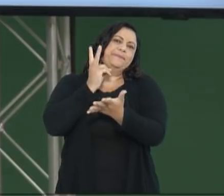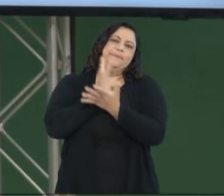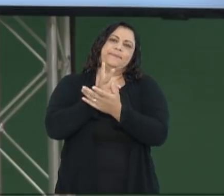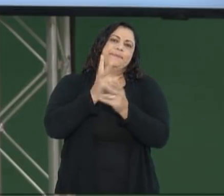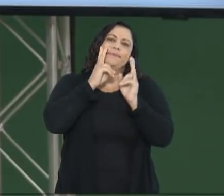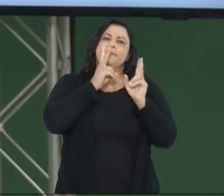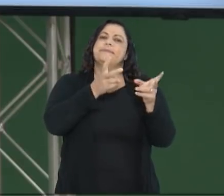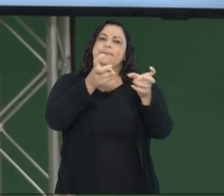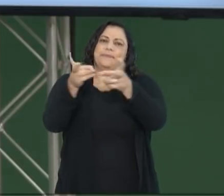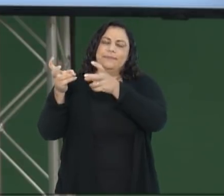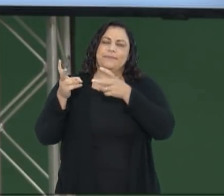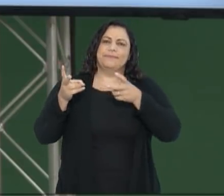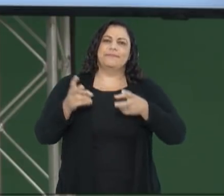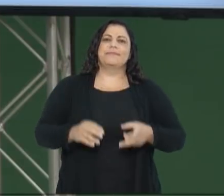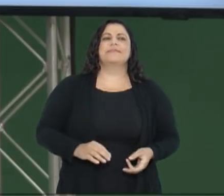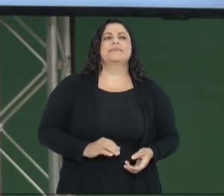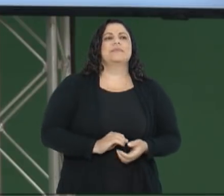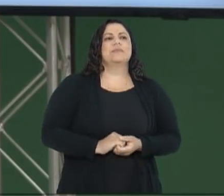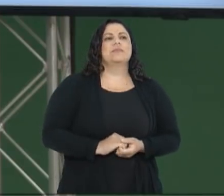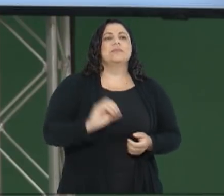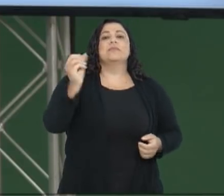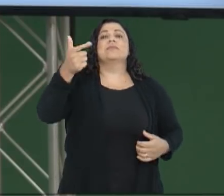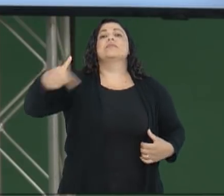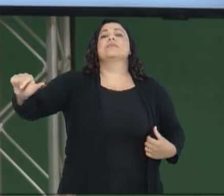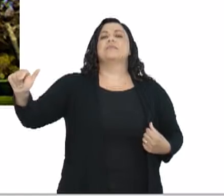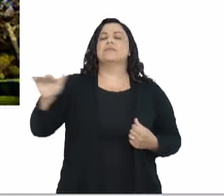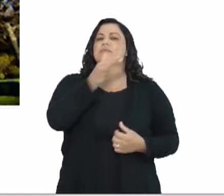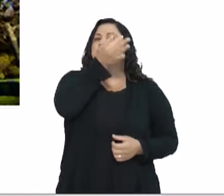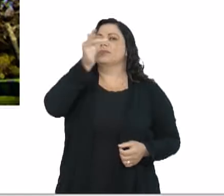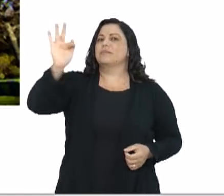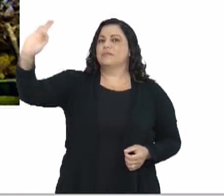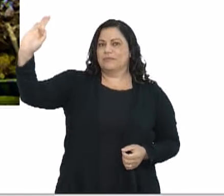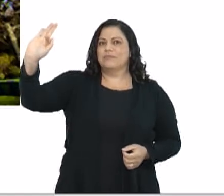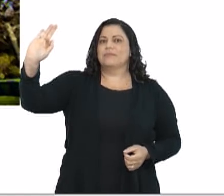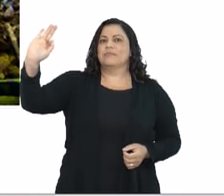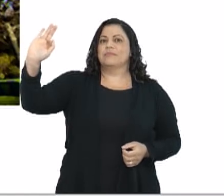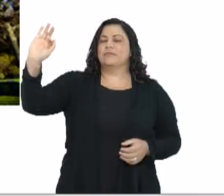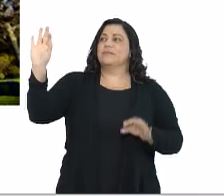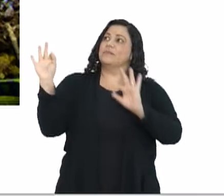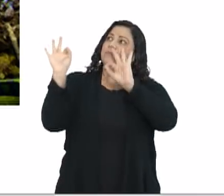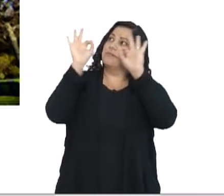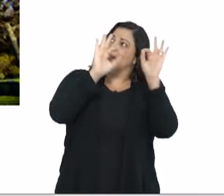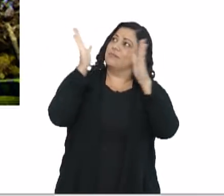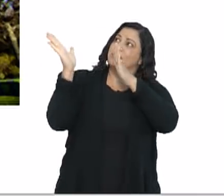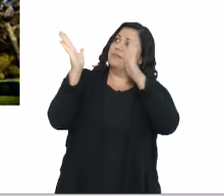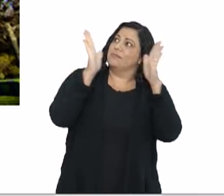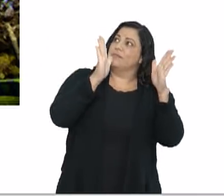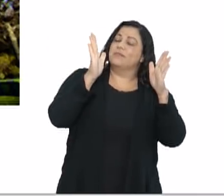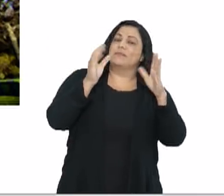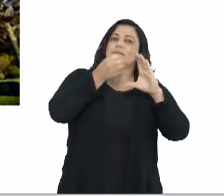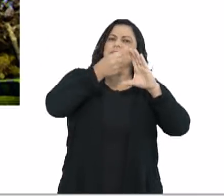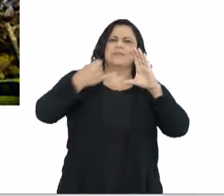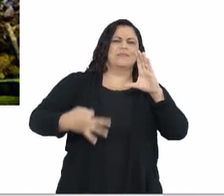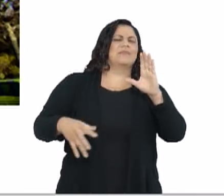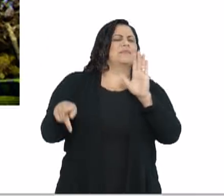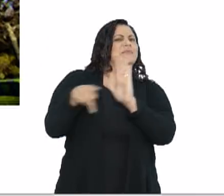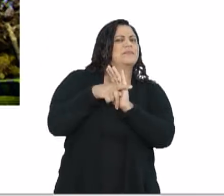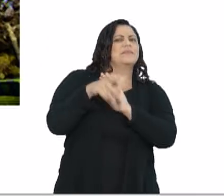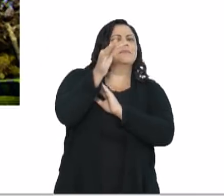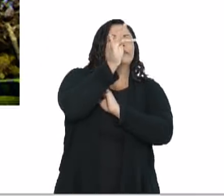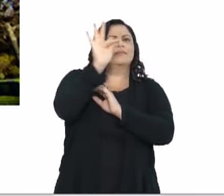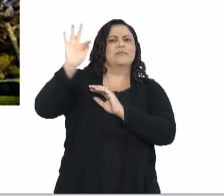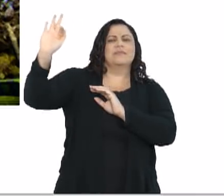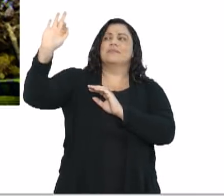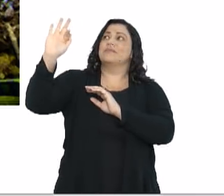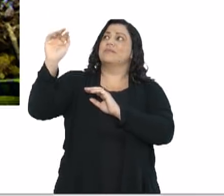né? Outra imagem que nós vamos ter ali da França também é característico da França.